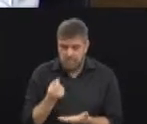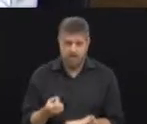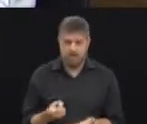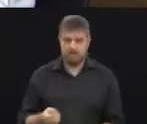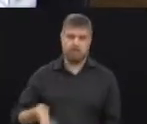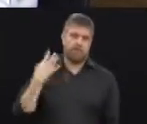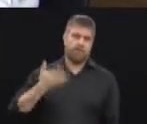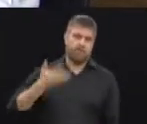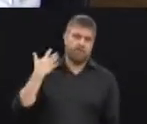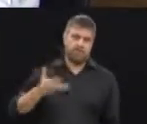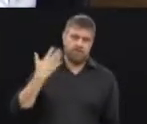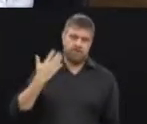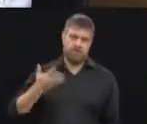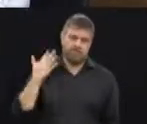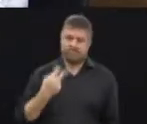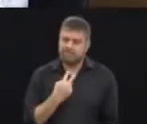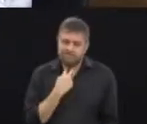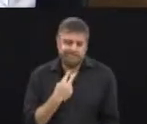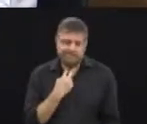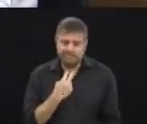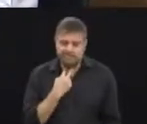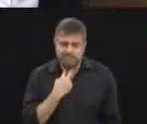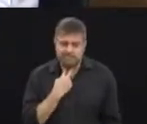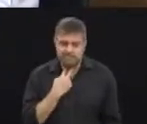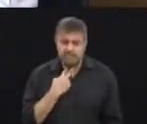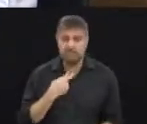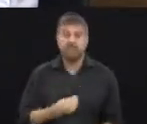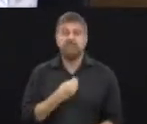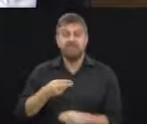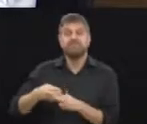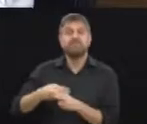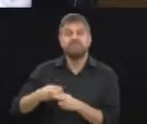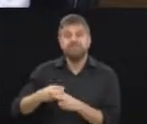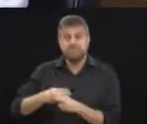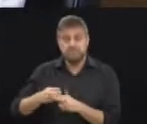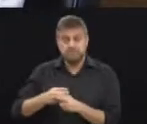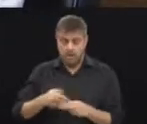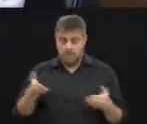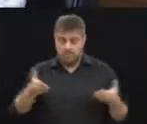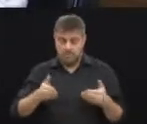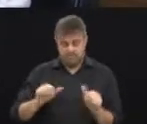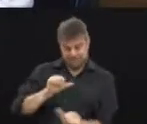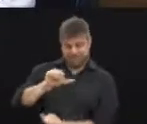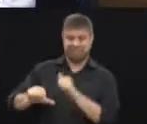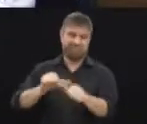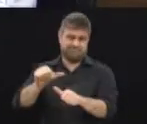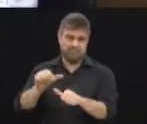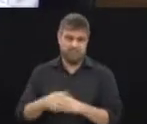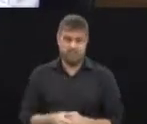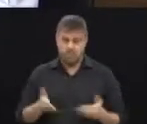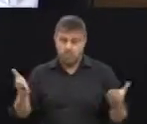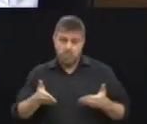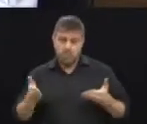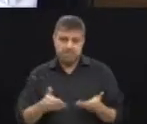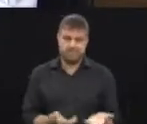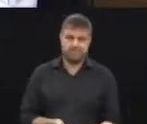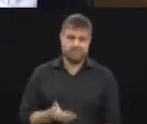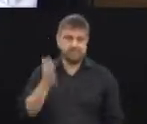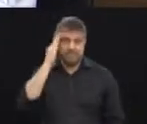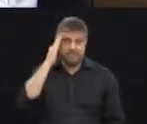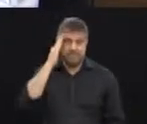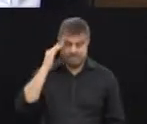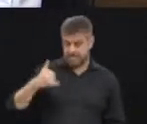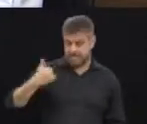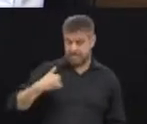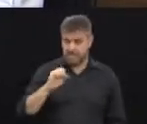de leque, não tem jeito. Até a parte sexual dessa paciente hoje mudou muito. Hoje a gente